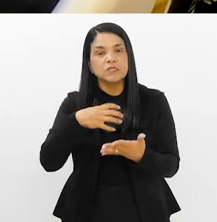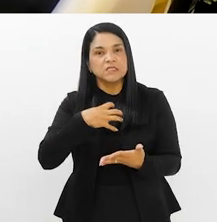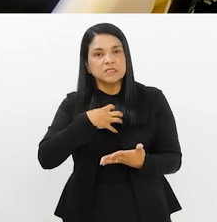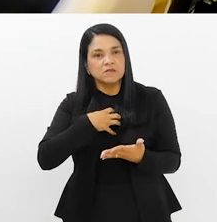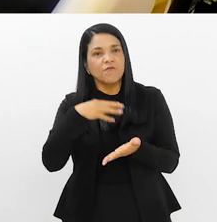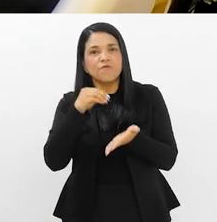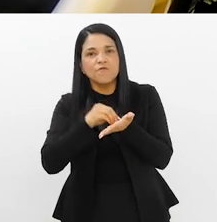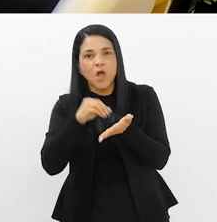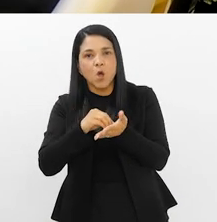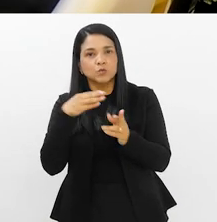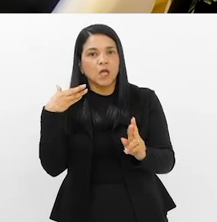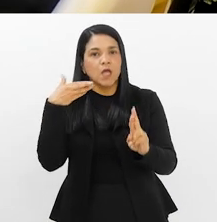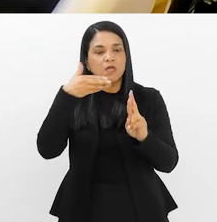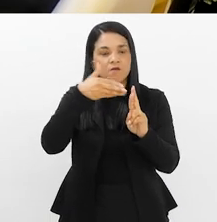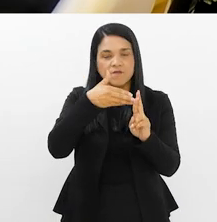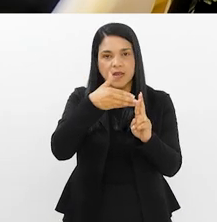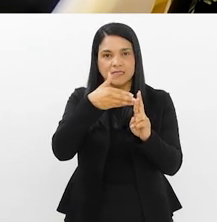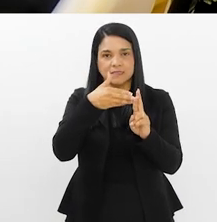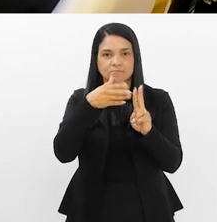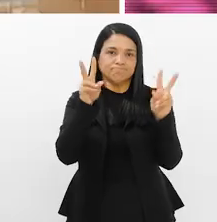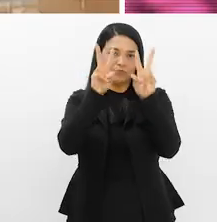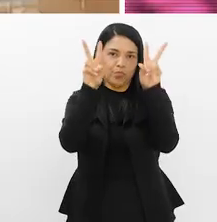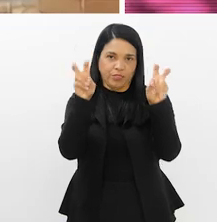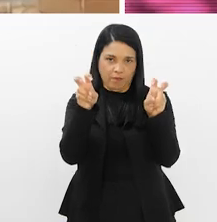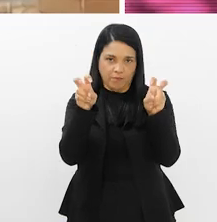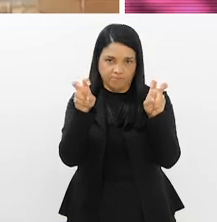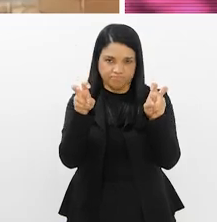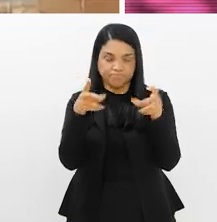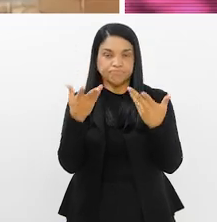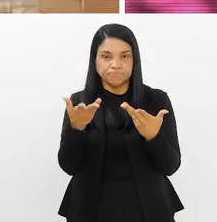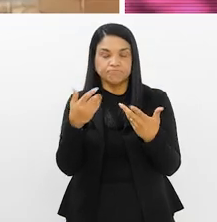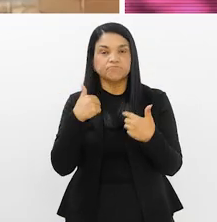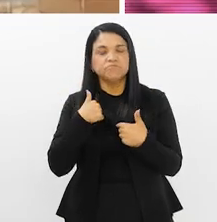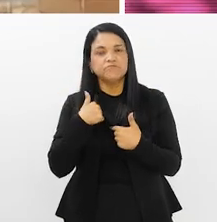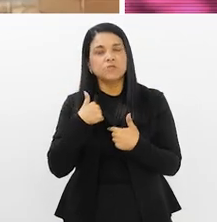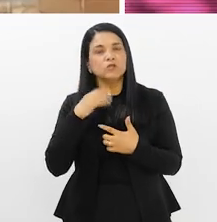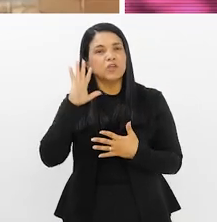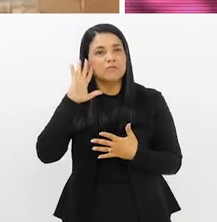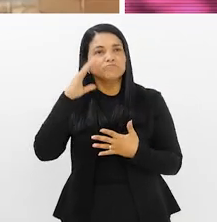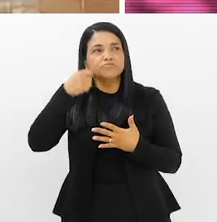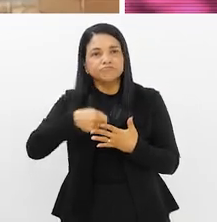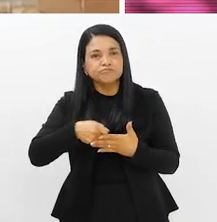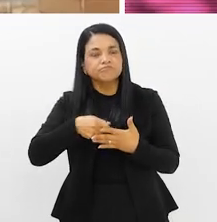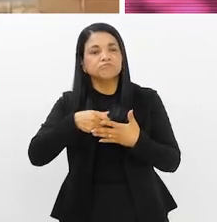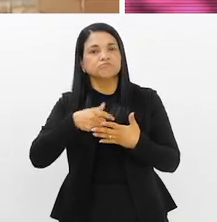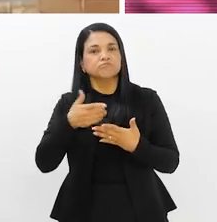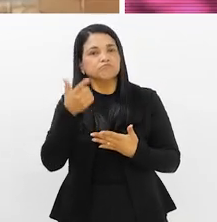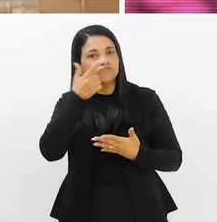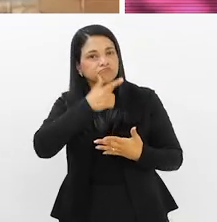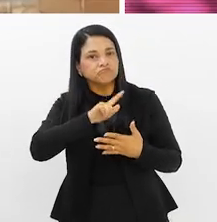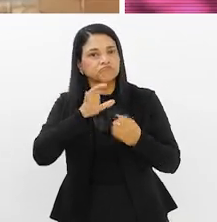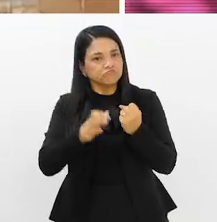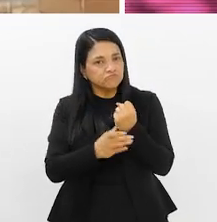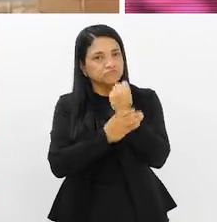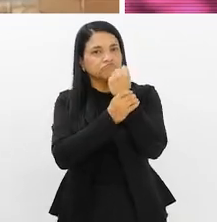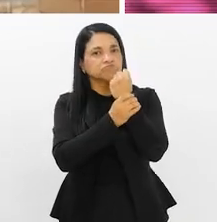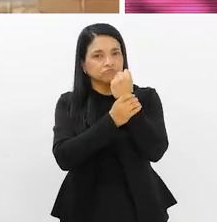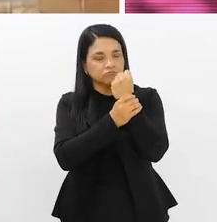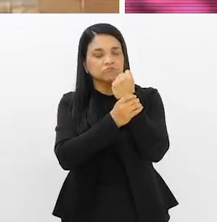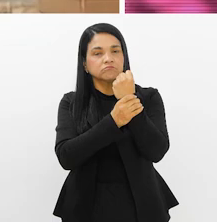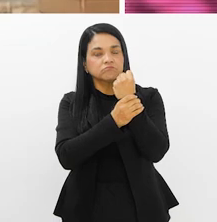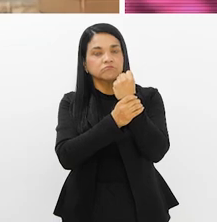falta, né, de ter referências nesse assunto. Então, depois que eu já estava bem decidida, com a decisão bem